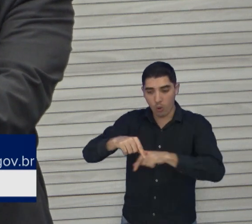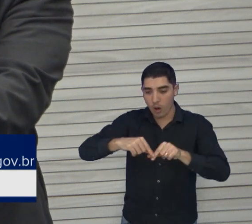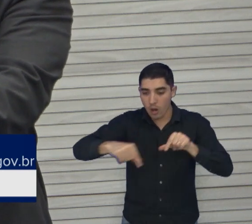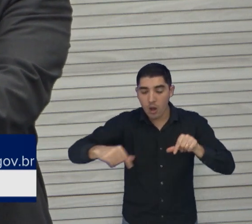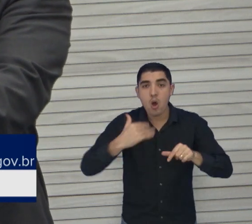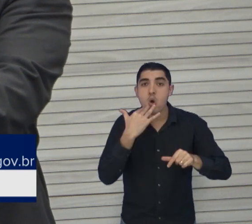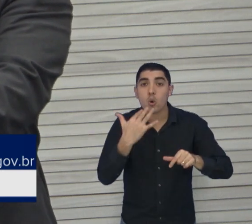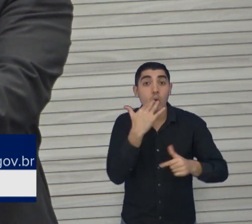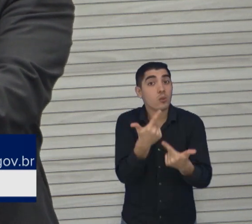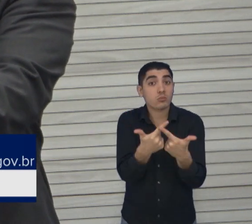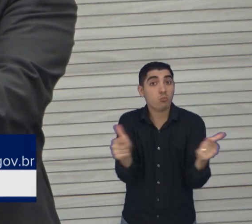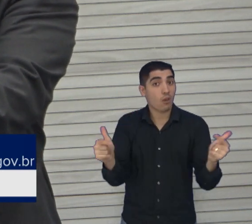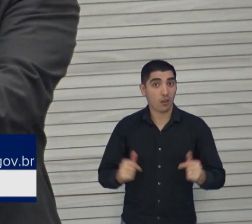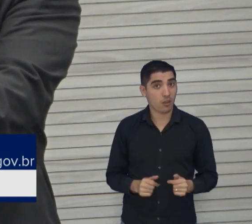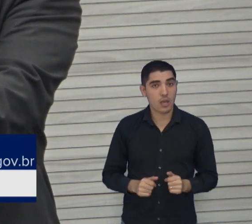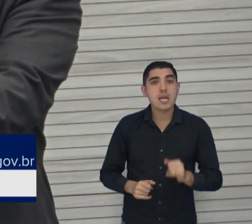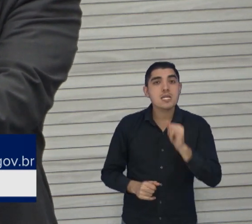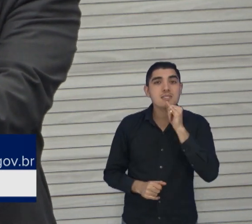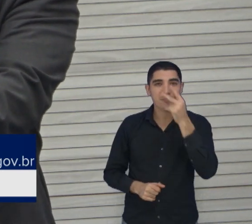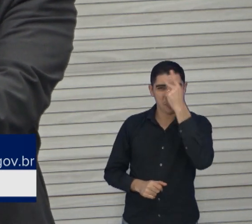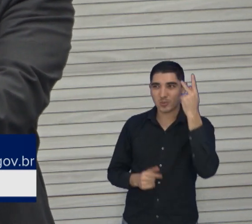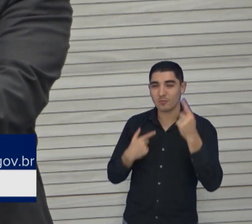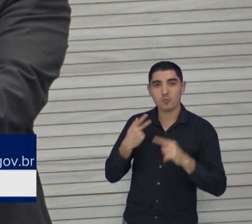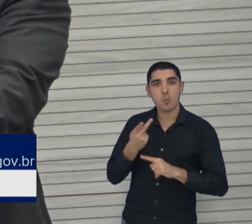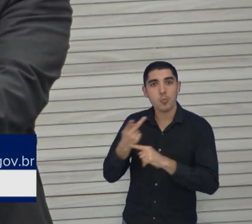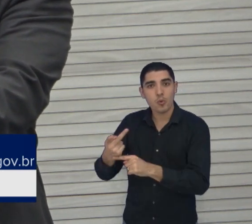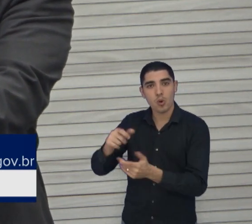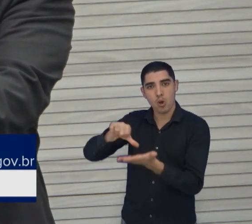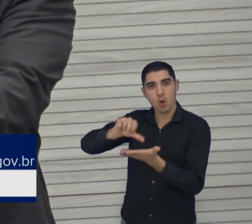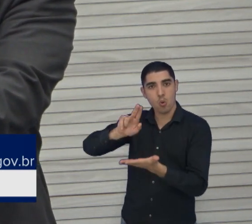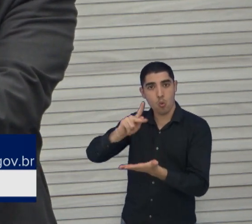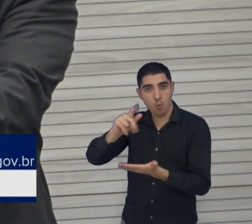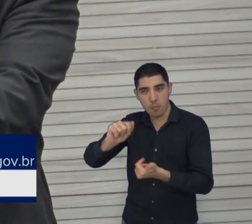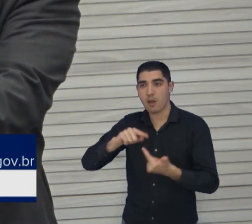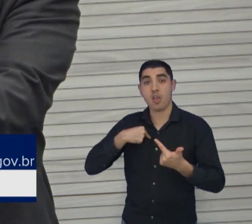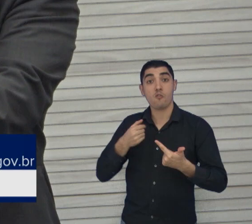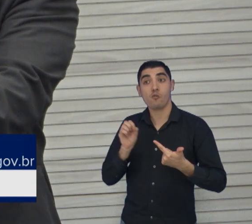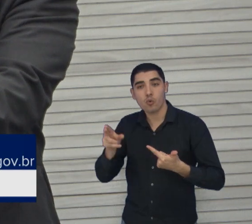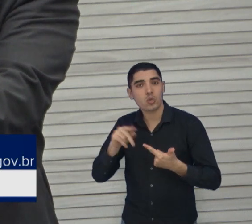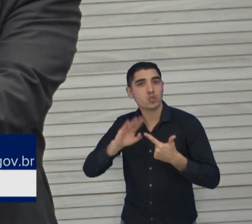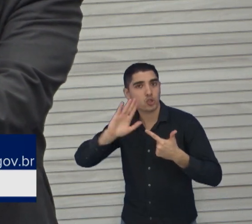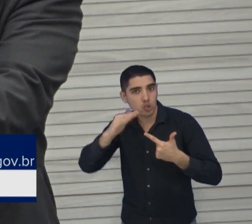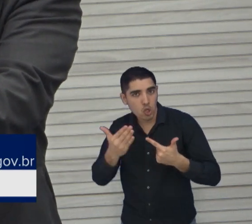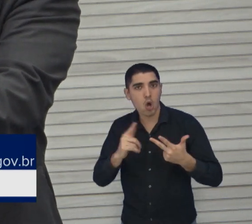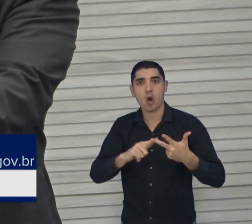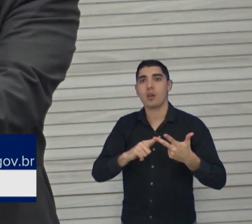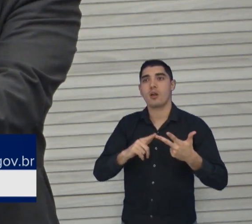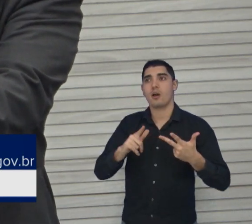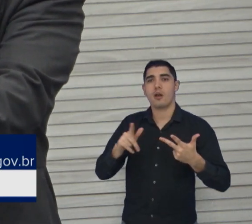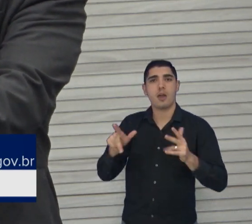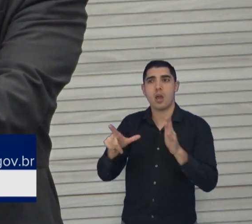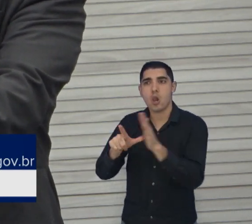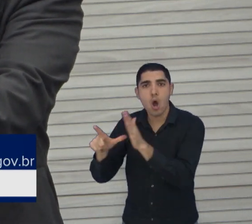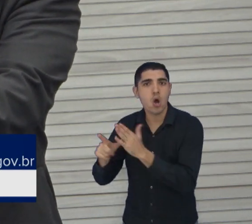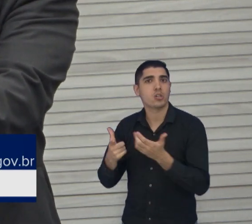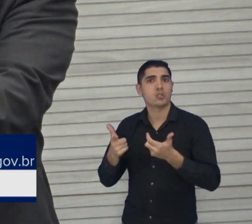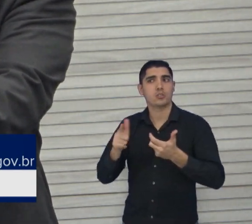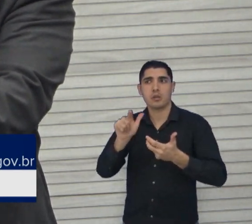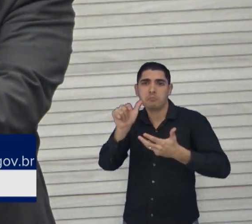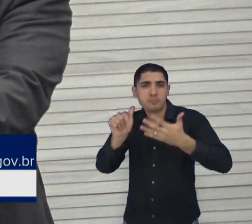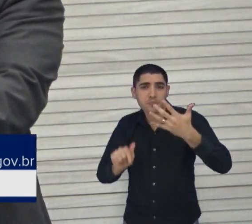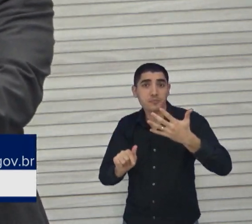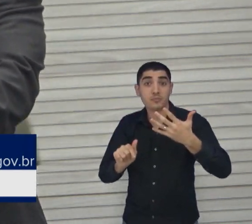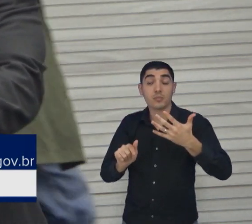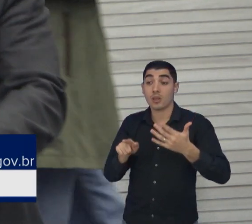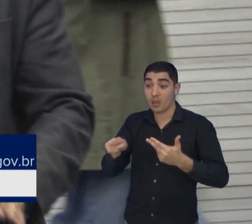pessoas que vão procurar a UPA do Alto da Ponte, escola, creche, centro comunitário, comércio, enfim, há de